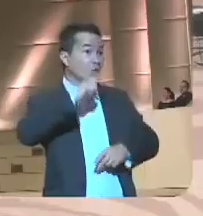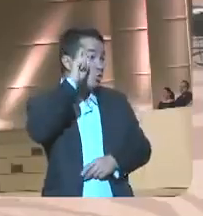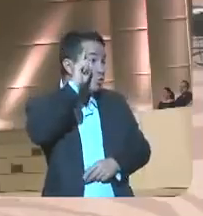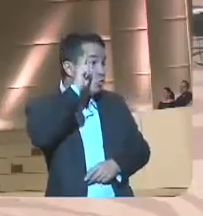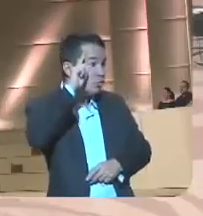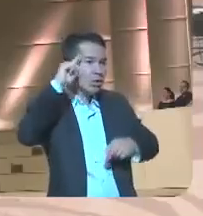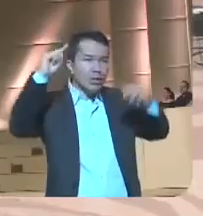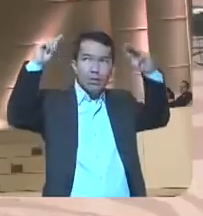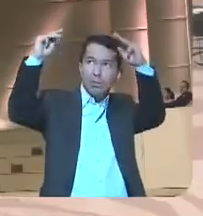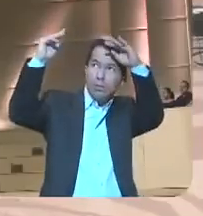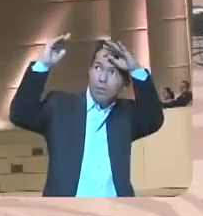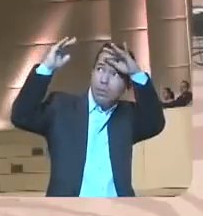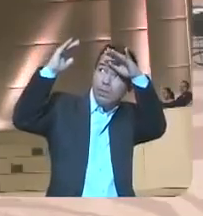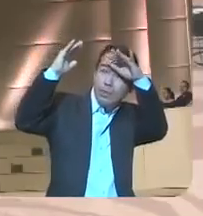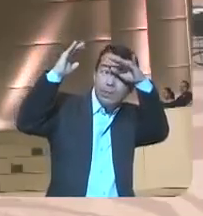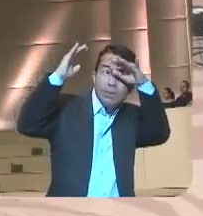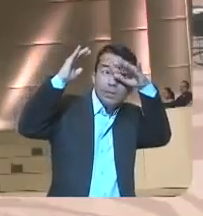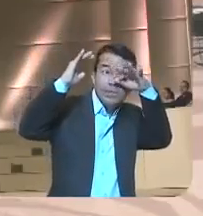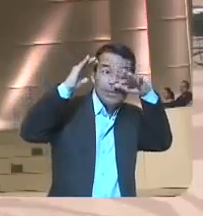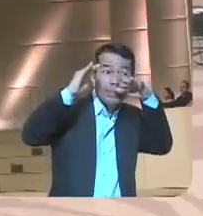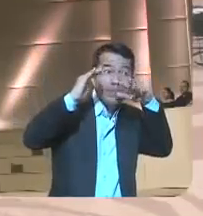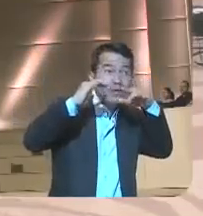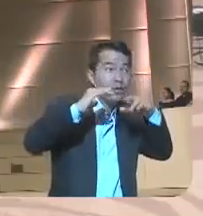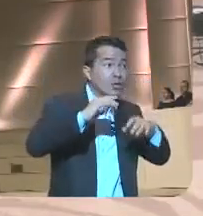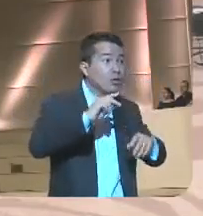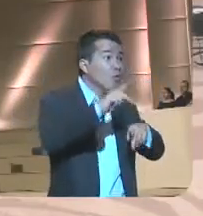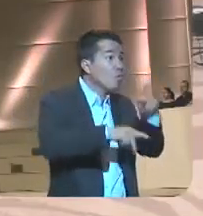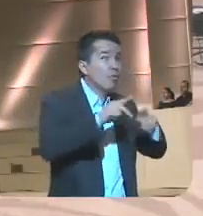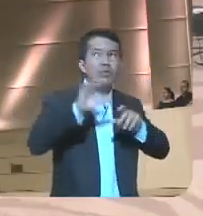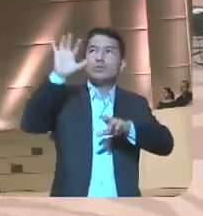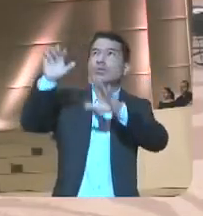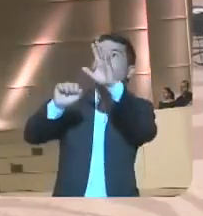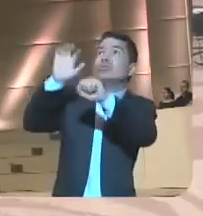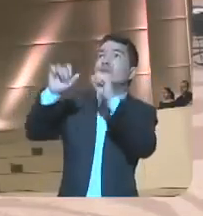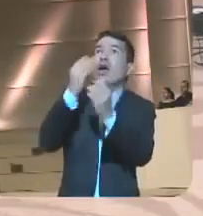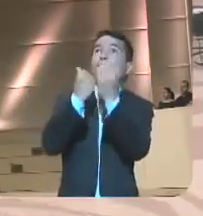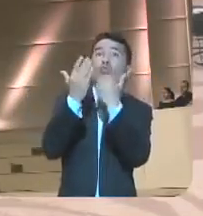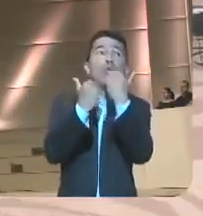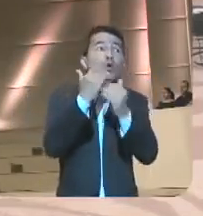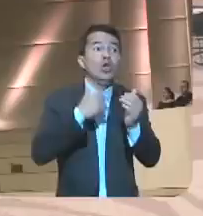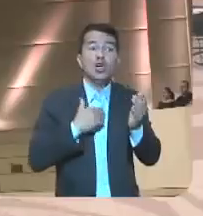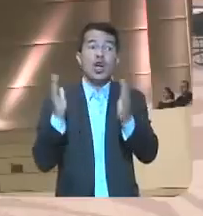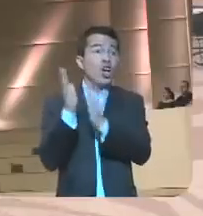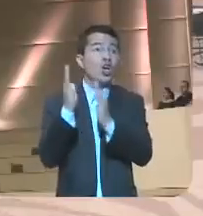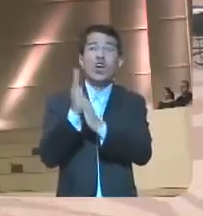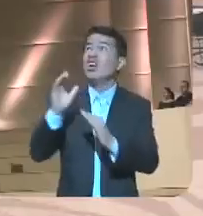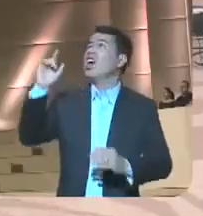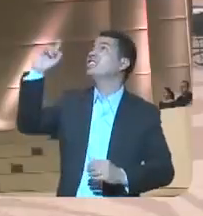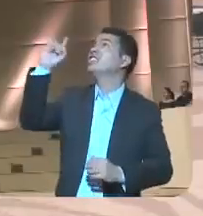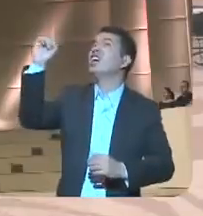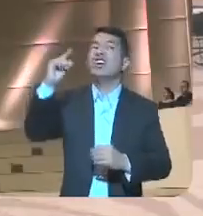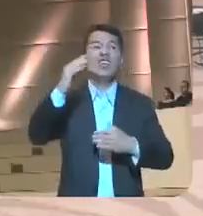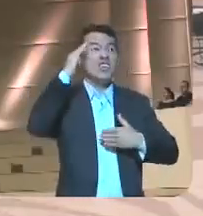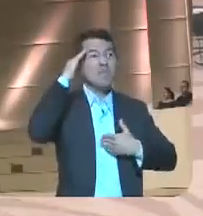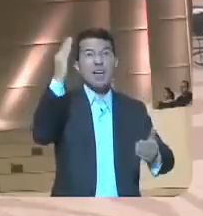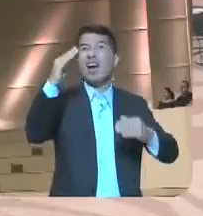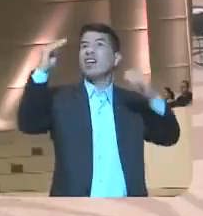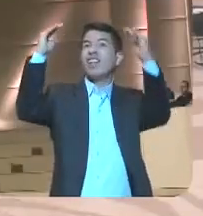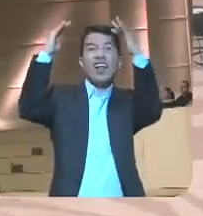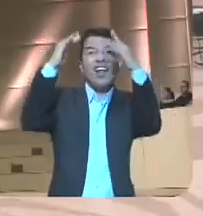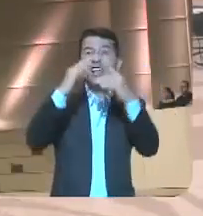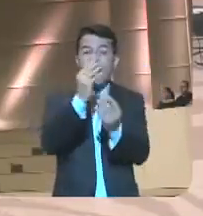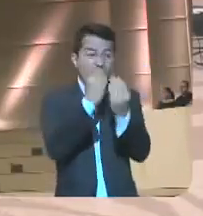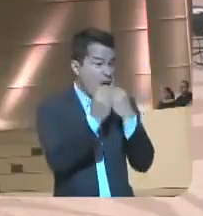de fome deus mandava o pão que caiu do céu alguns diziam novo diziam louvado seja deus porque ponta caído do céu